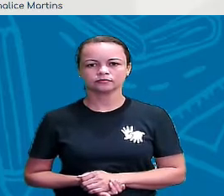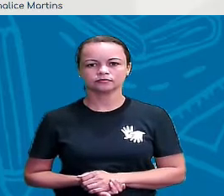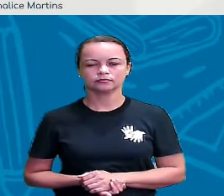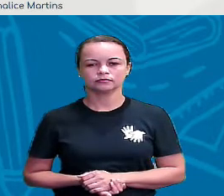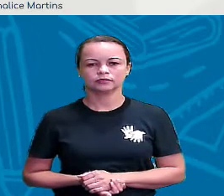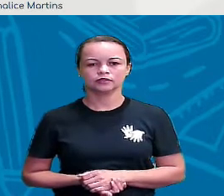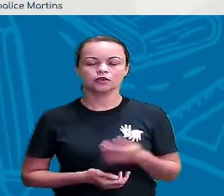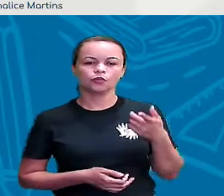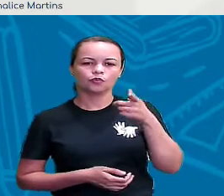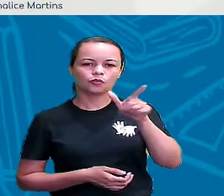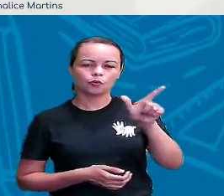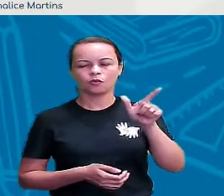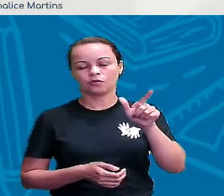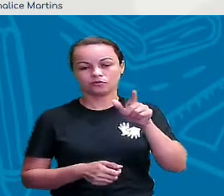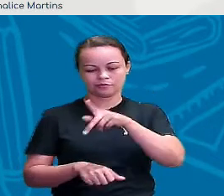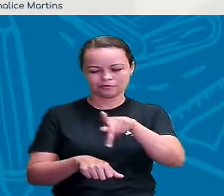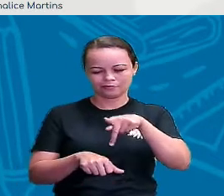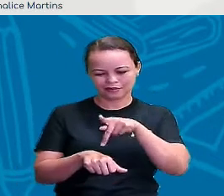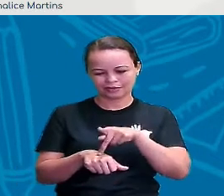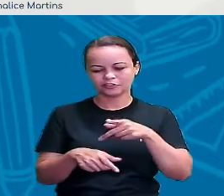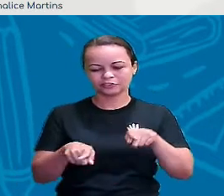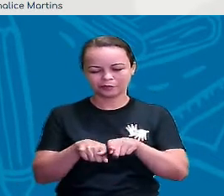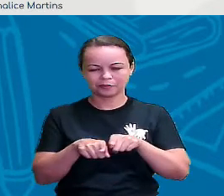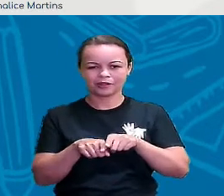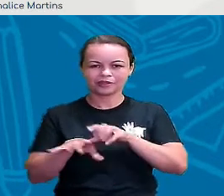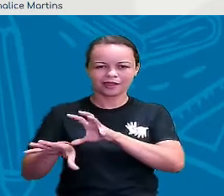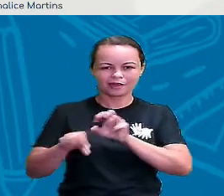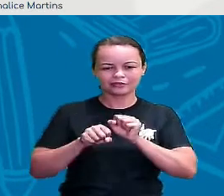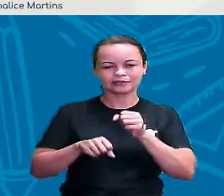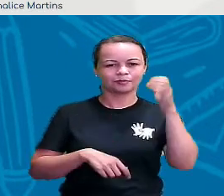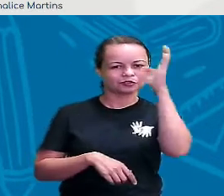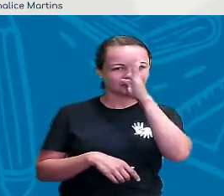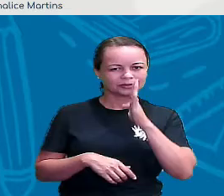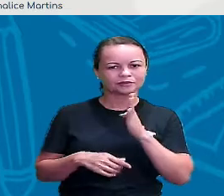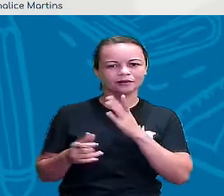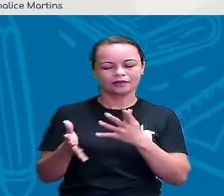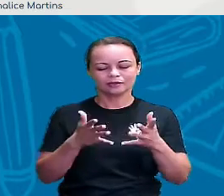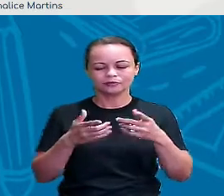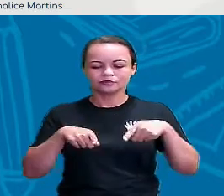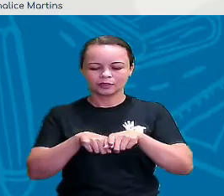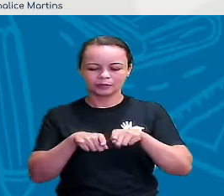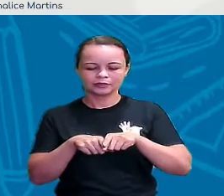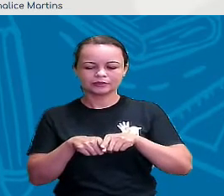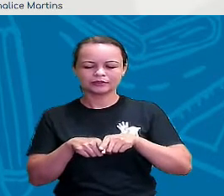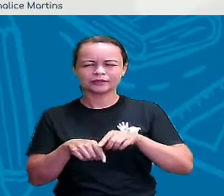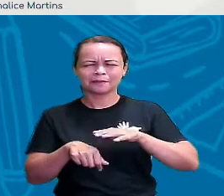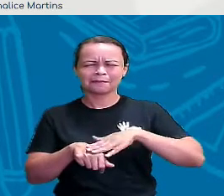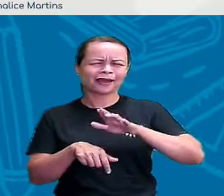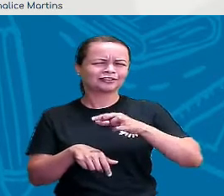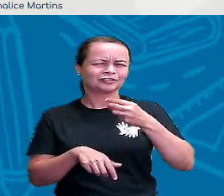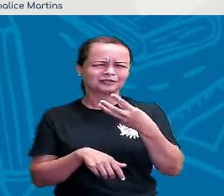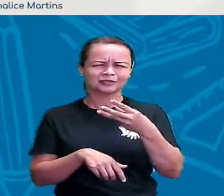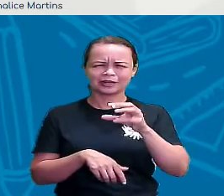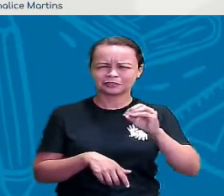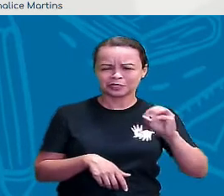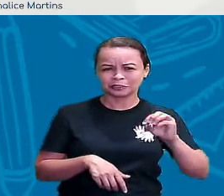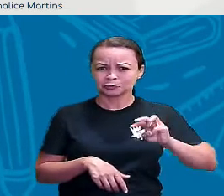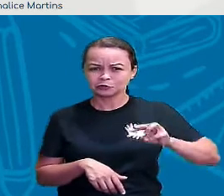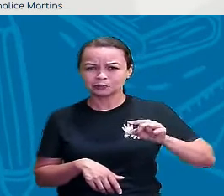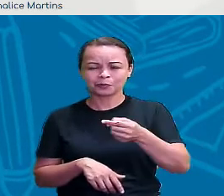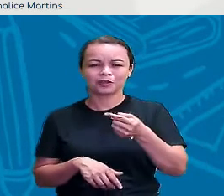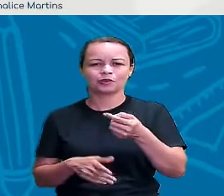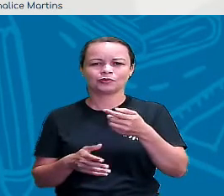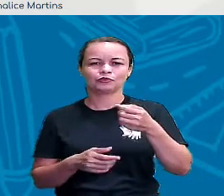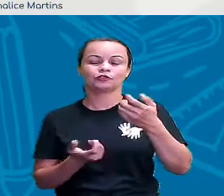Outro país que recebe bastante brasileiros, que tem mais de 300 mil brasileiros, é o